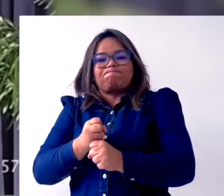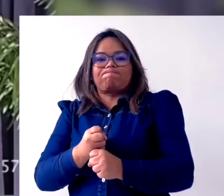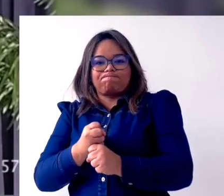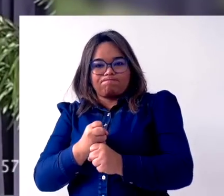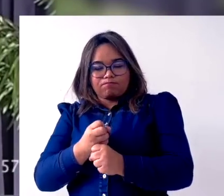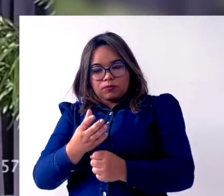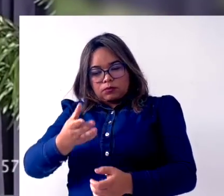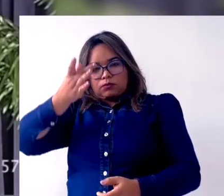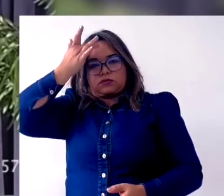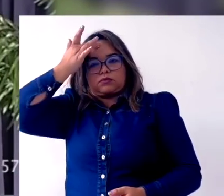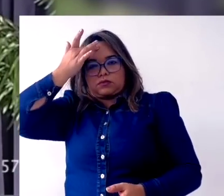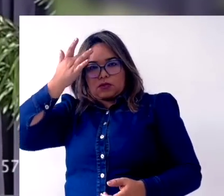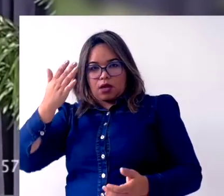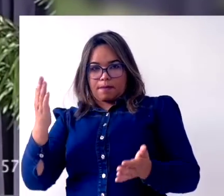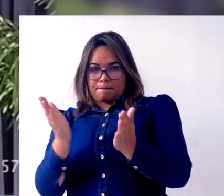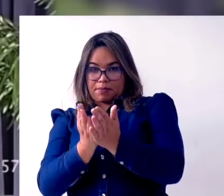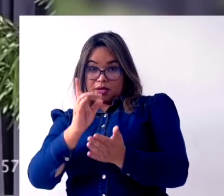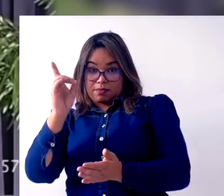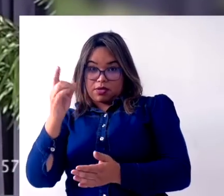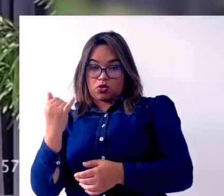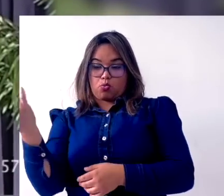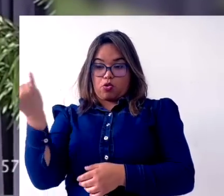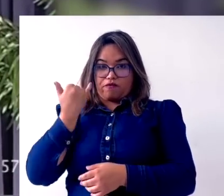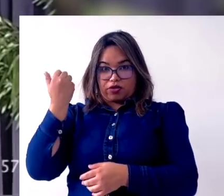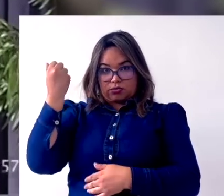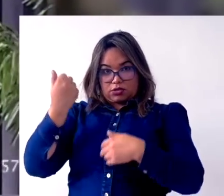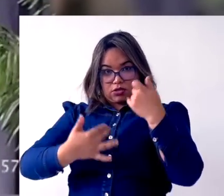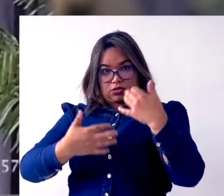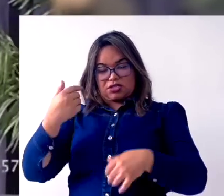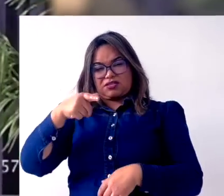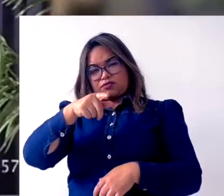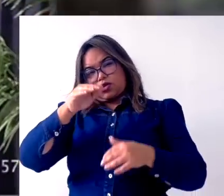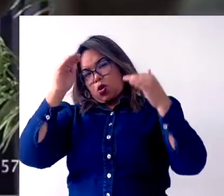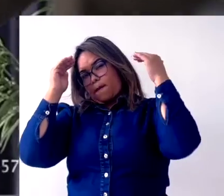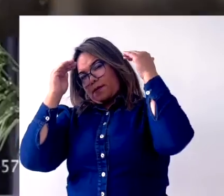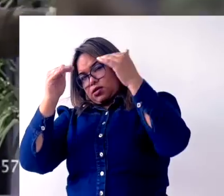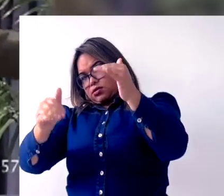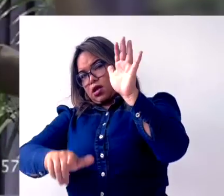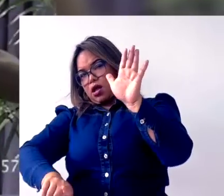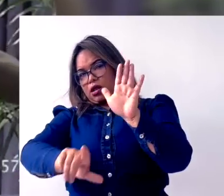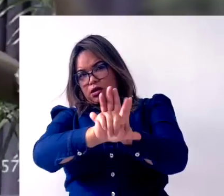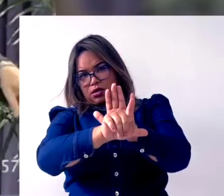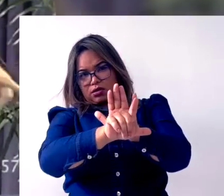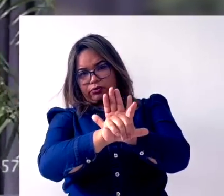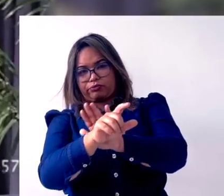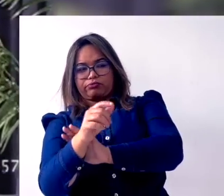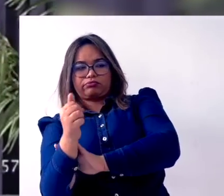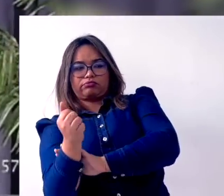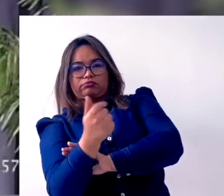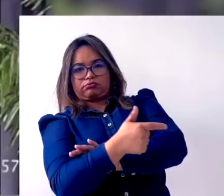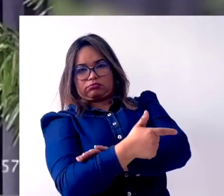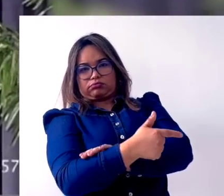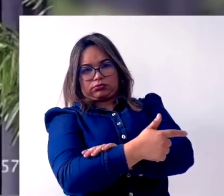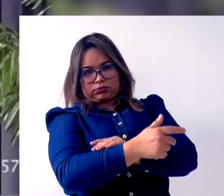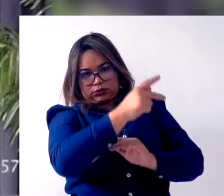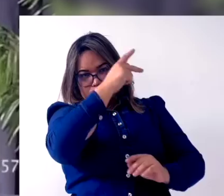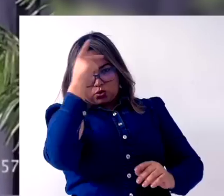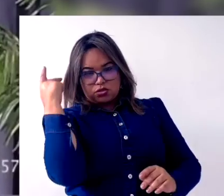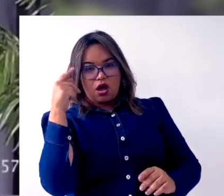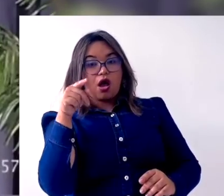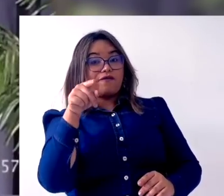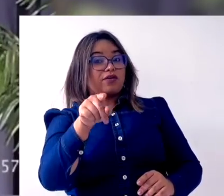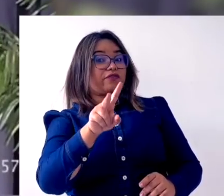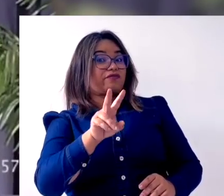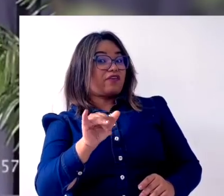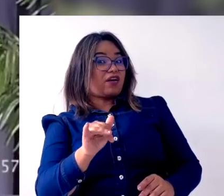àquilo que os profetas disseram, e se você obedece aos mandamentos de Deus em vez de aos mandamentos dos homens, será que você